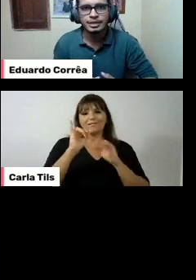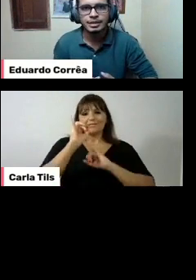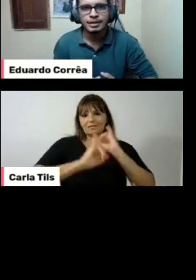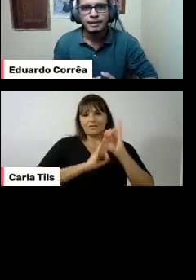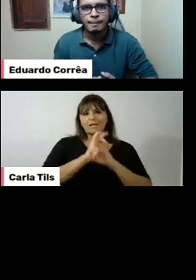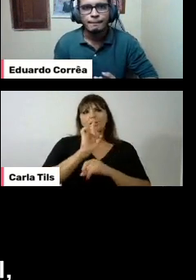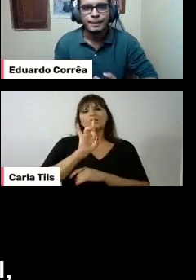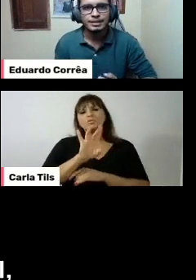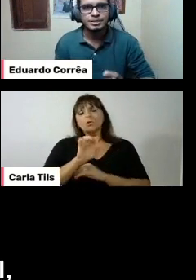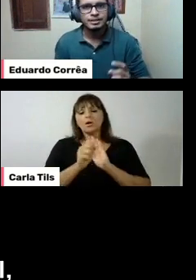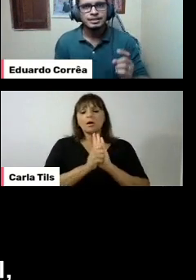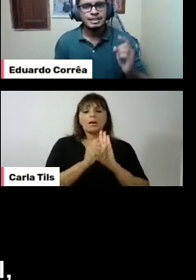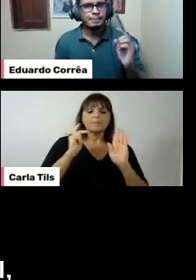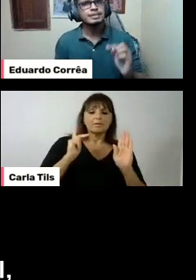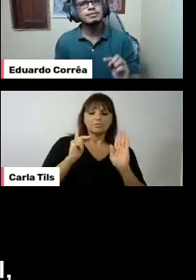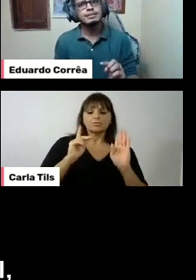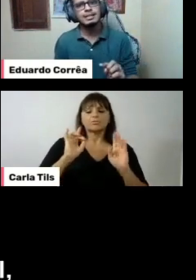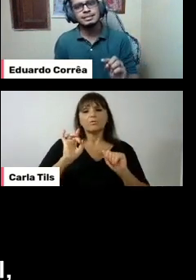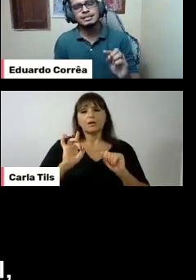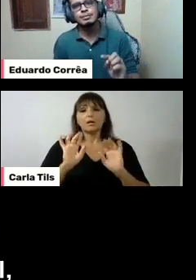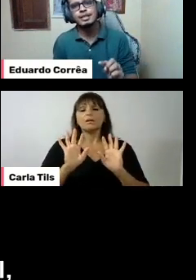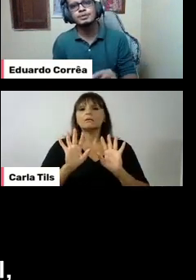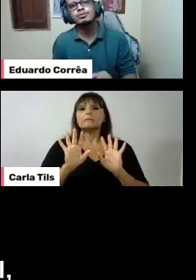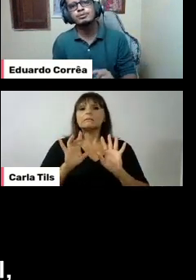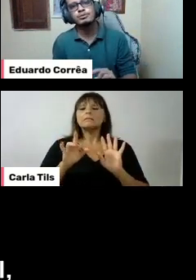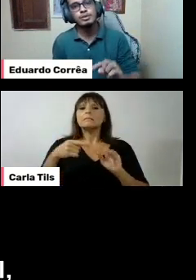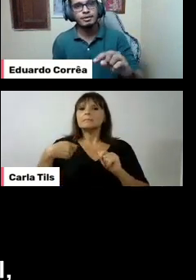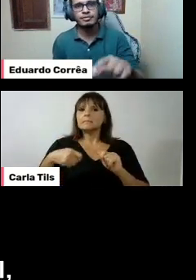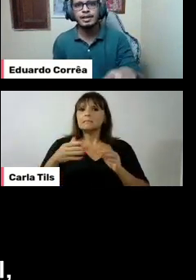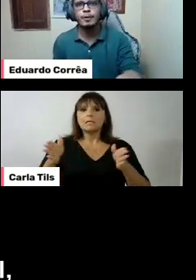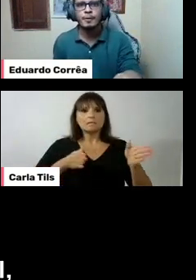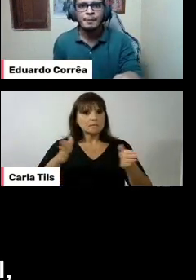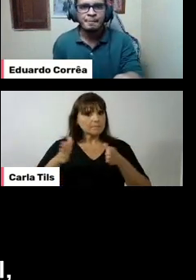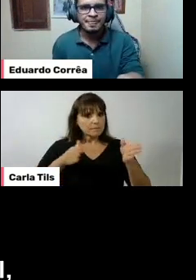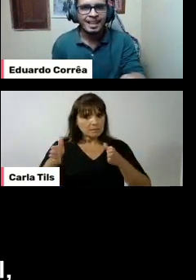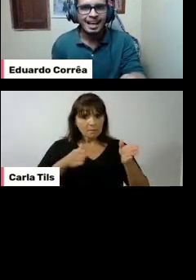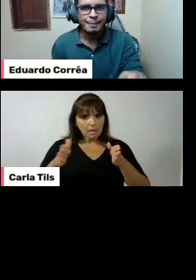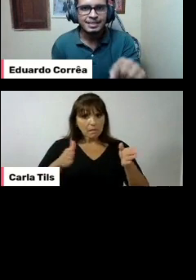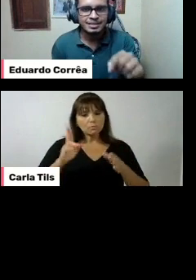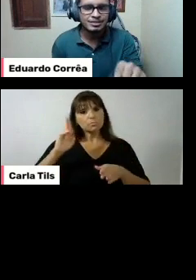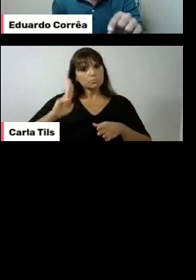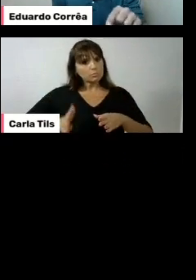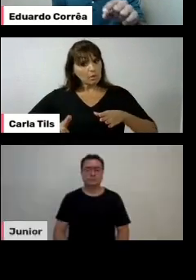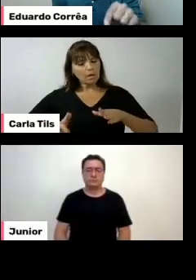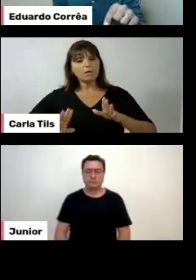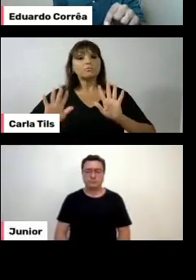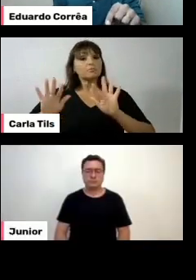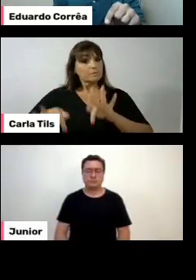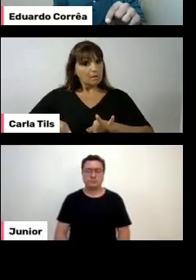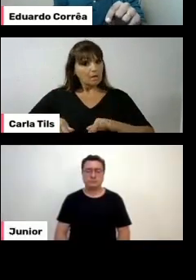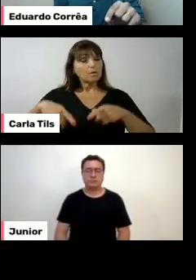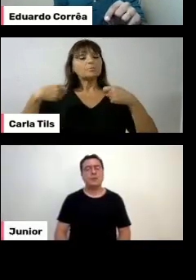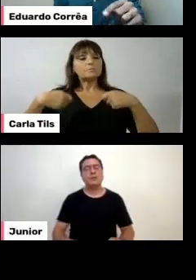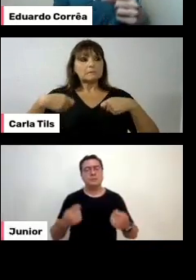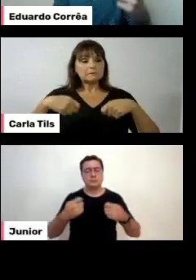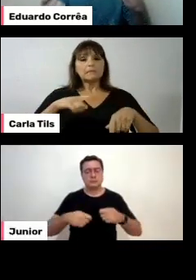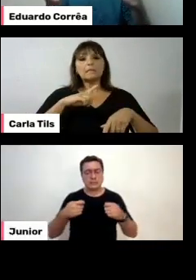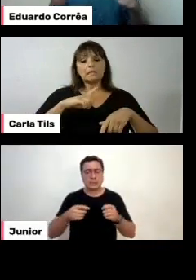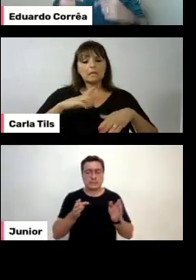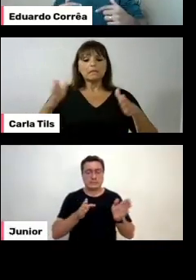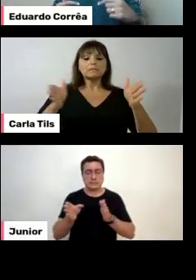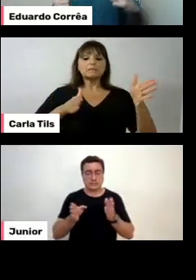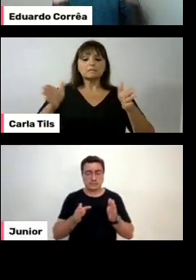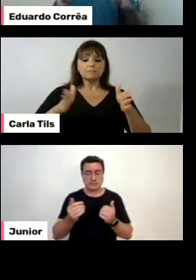aplicativo. Mas se é preciso ter acessibilidade para o usuário final, é preciso também ter acessibilidade